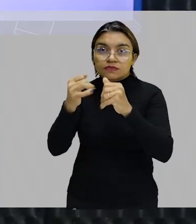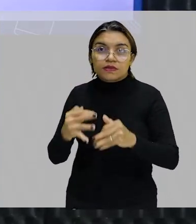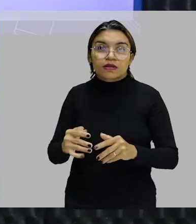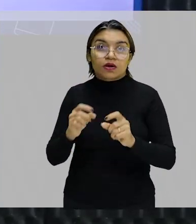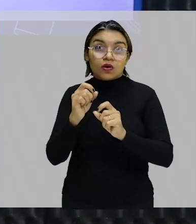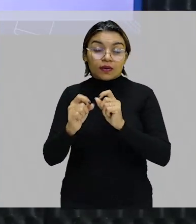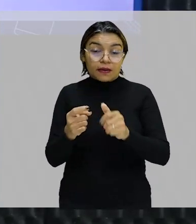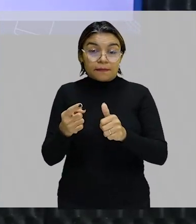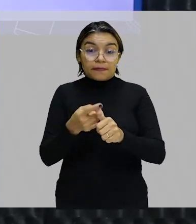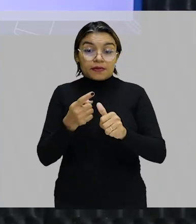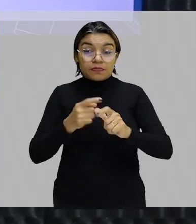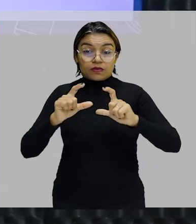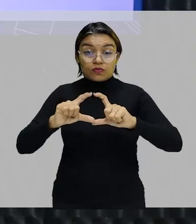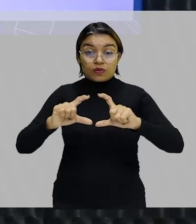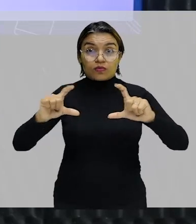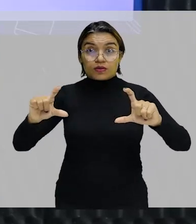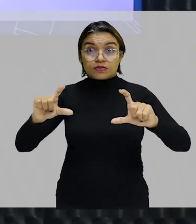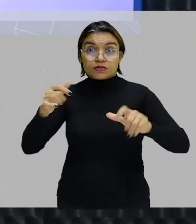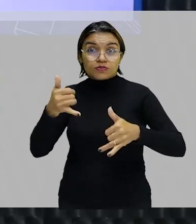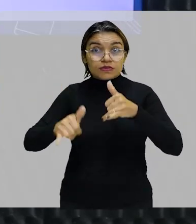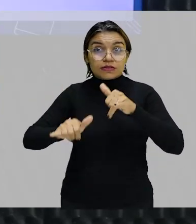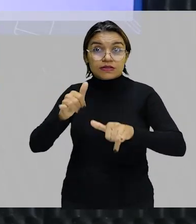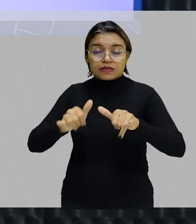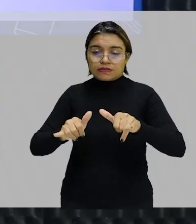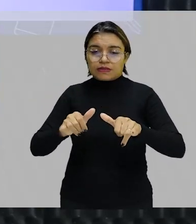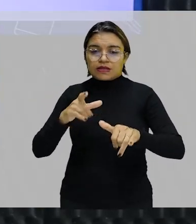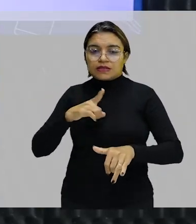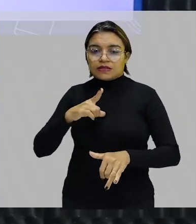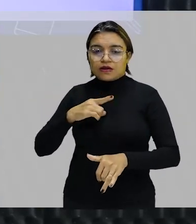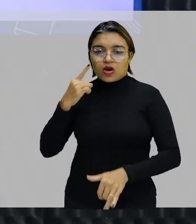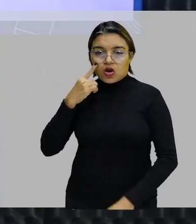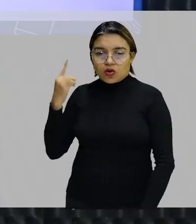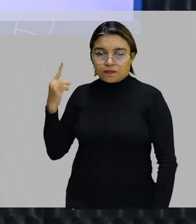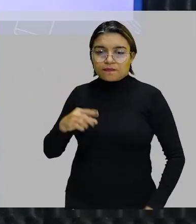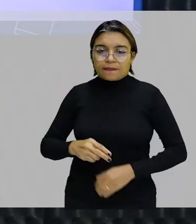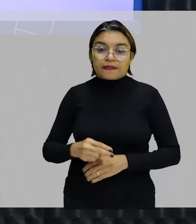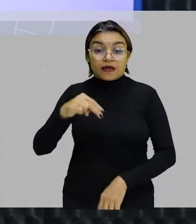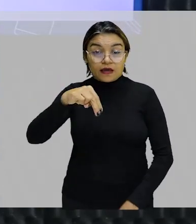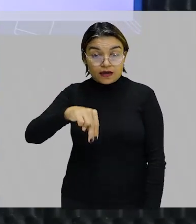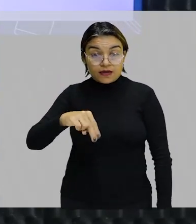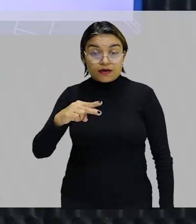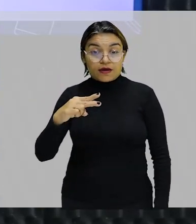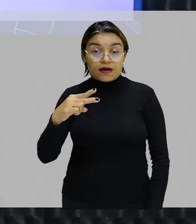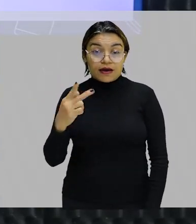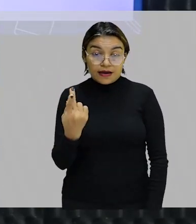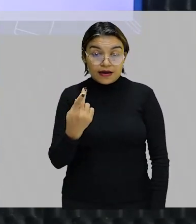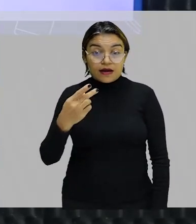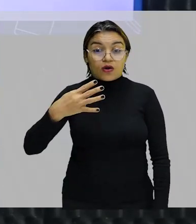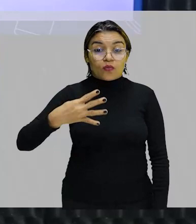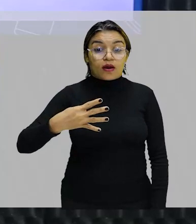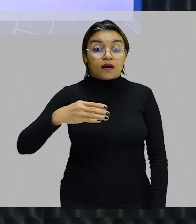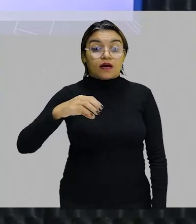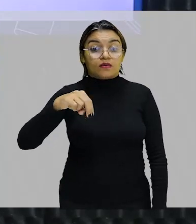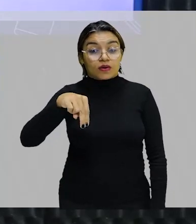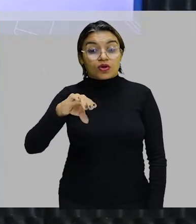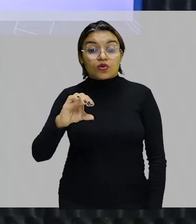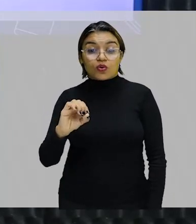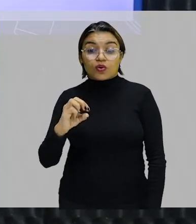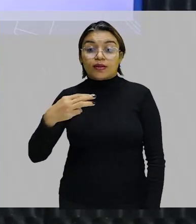Primeiramente, a equação química, certo? Nós temos o nitrato de amônio, que por meio do aquecimento vai sofrer